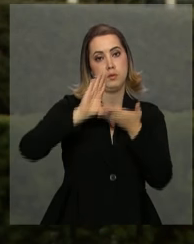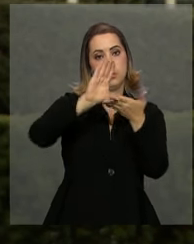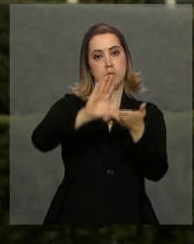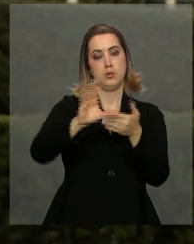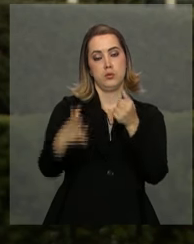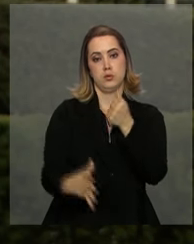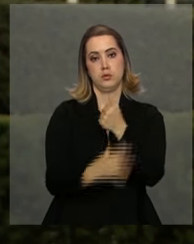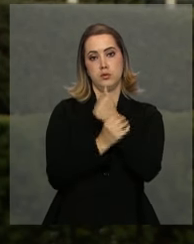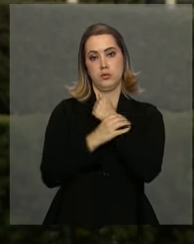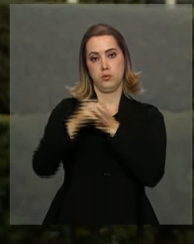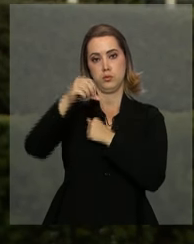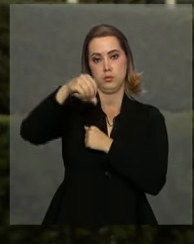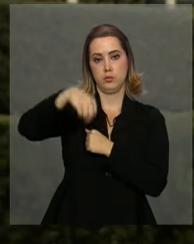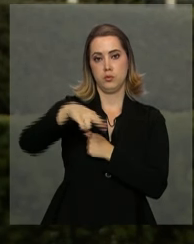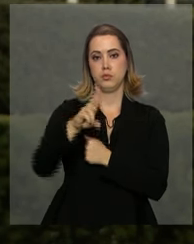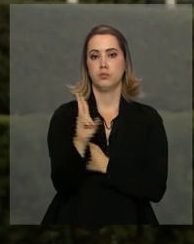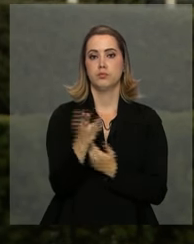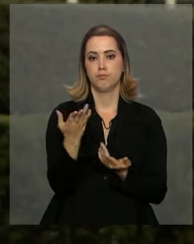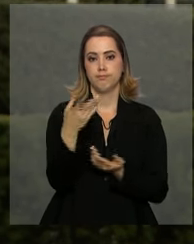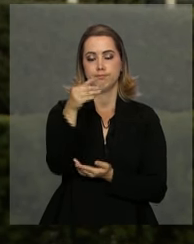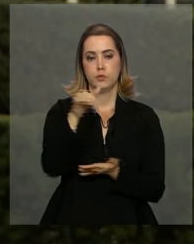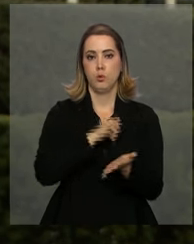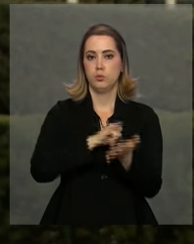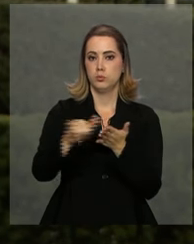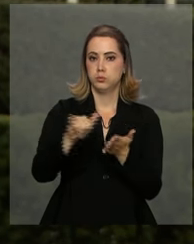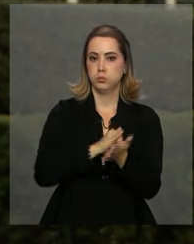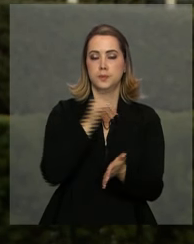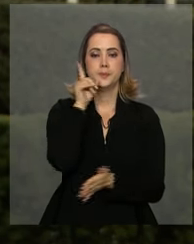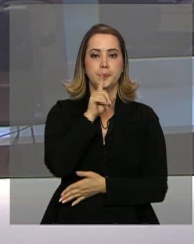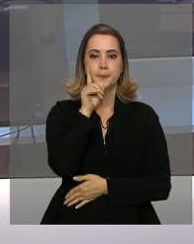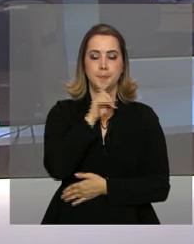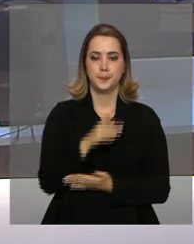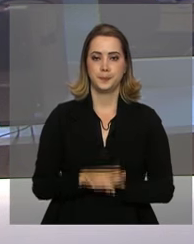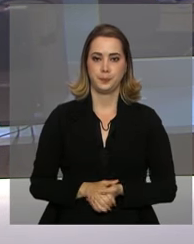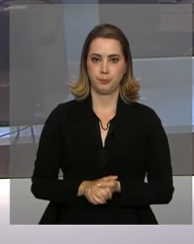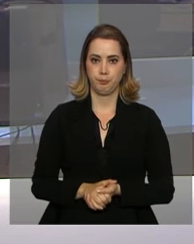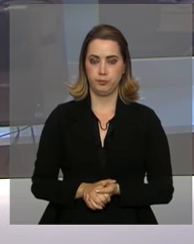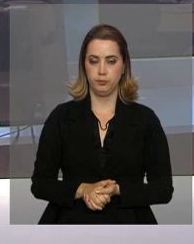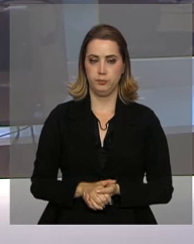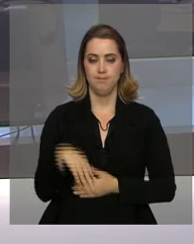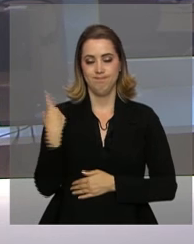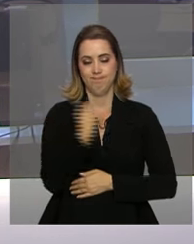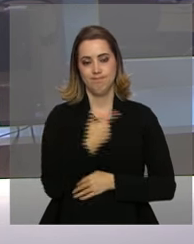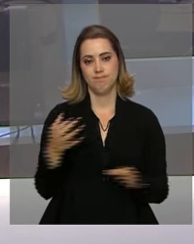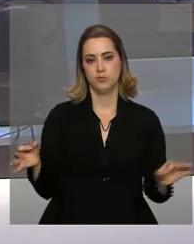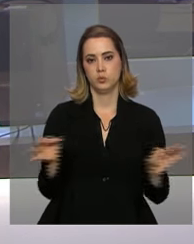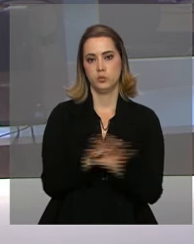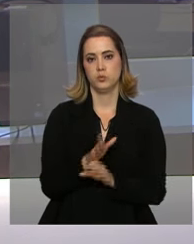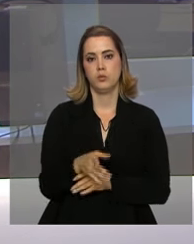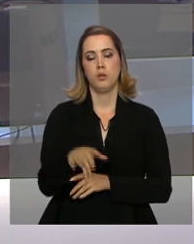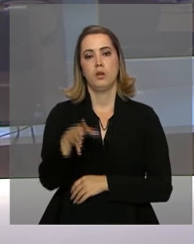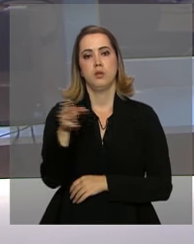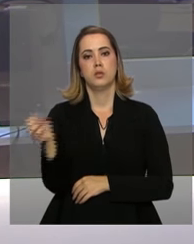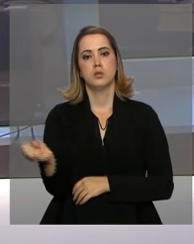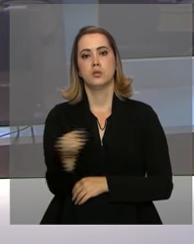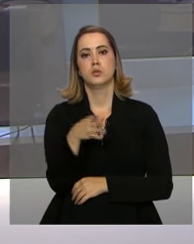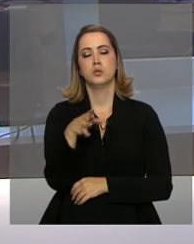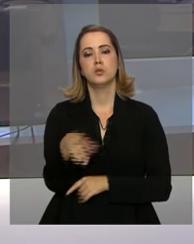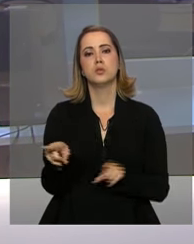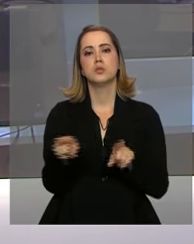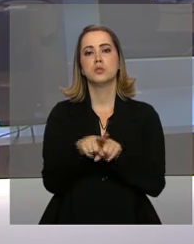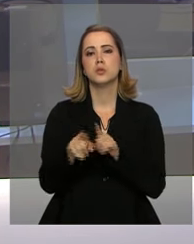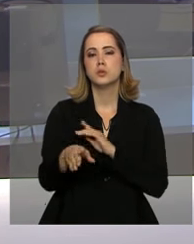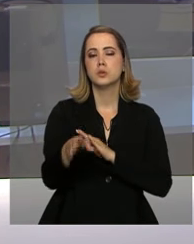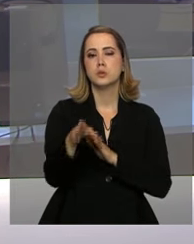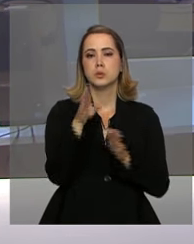Unidas de Nova York, nos Estados Unidos. Paulo Laçávia. Nós ficamos por aqui. Acompanha as novidades também nas